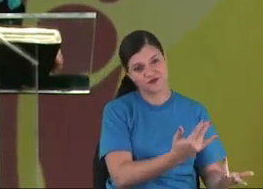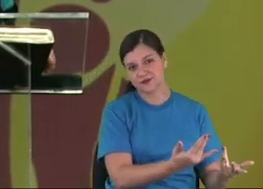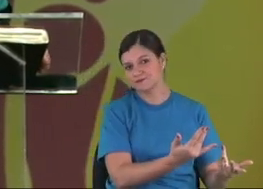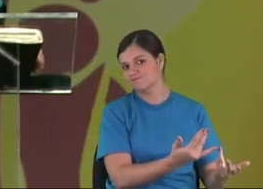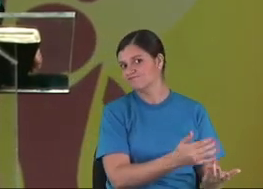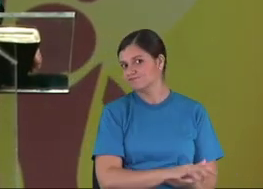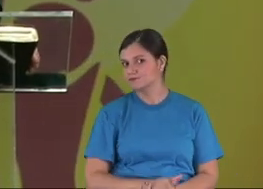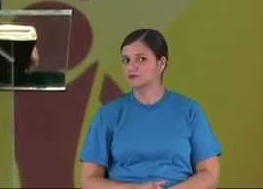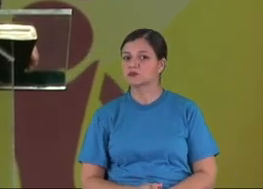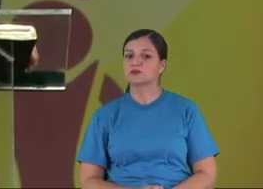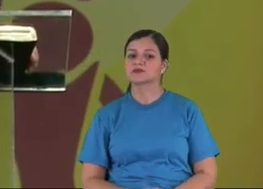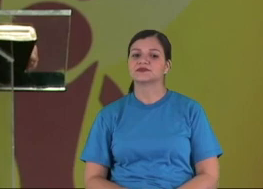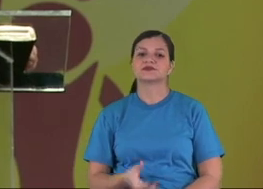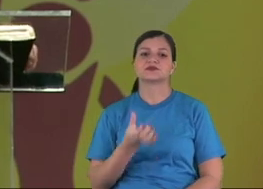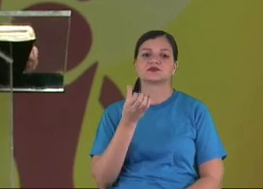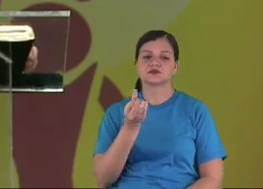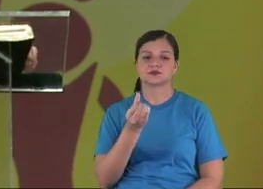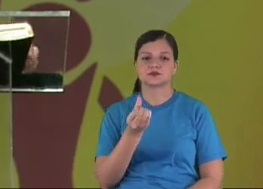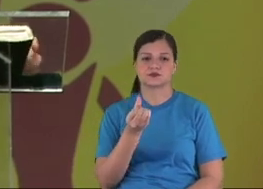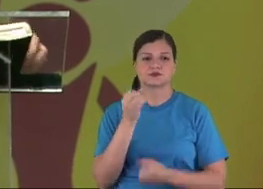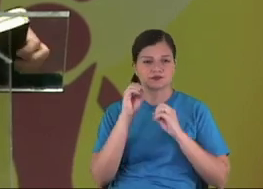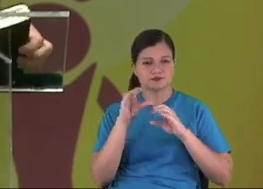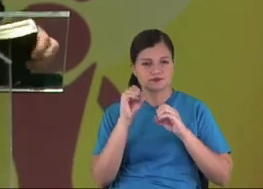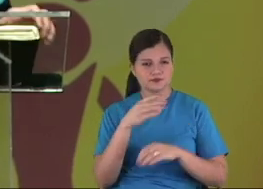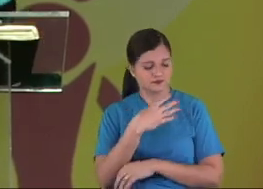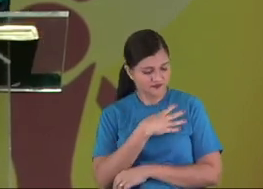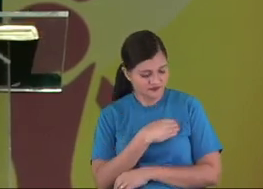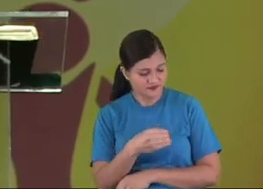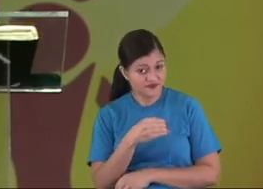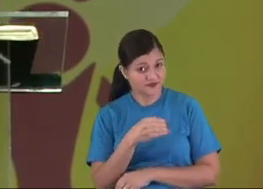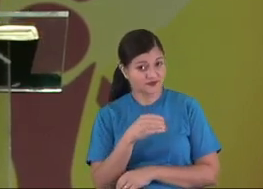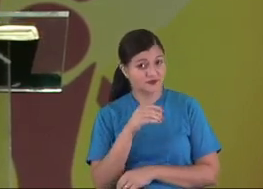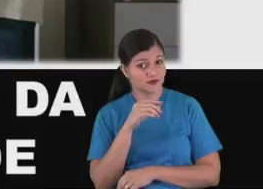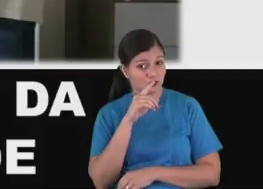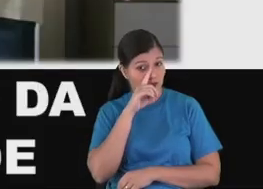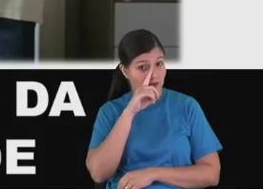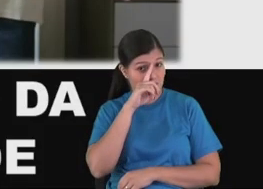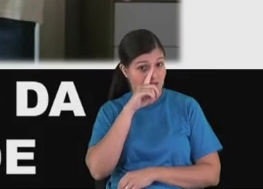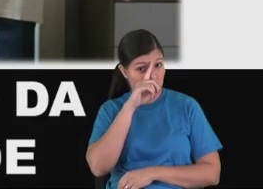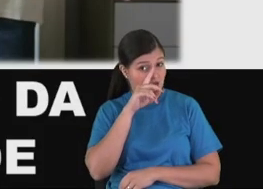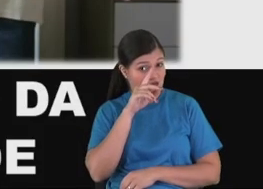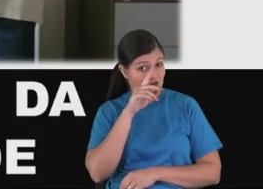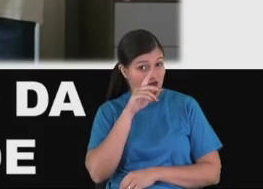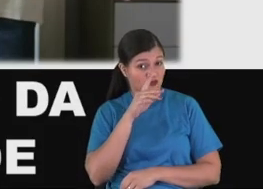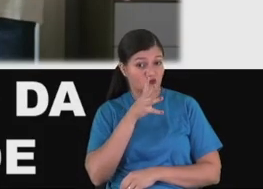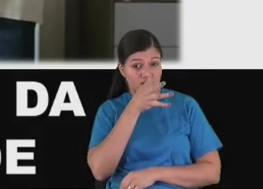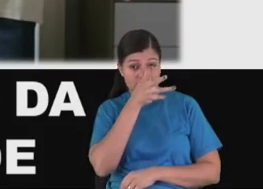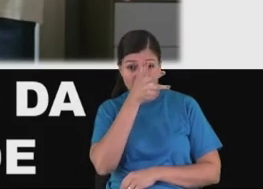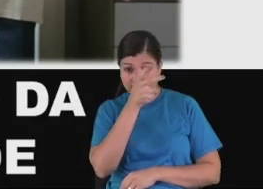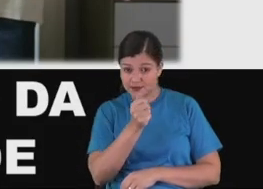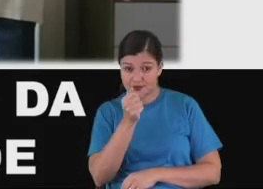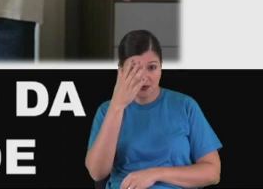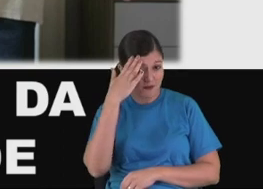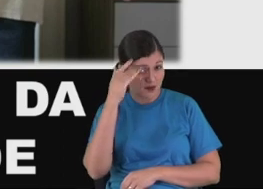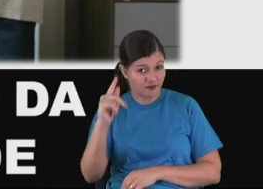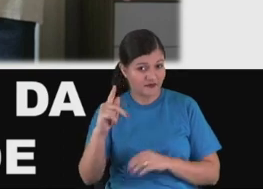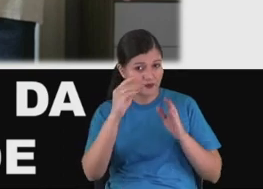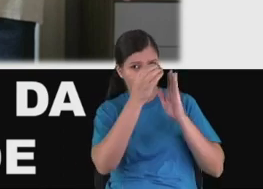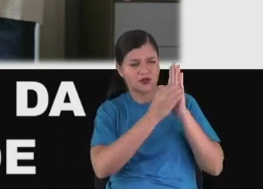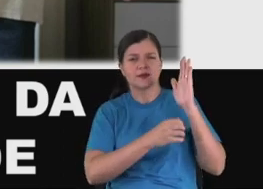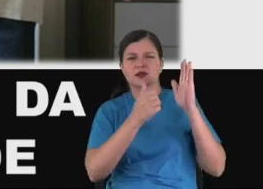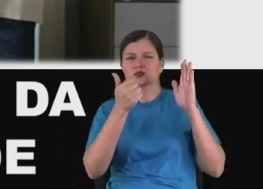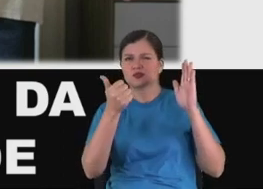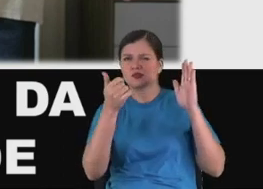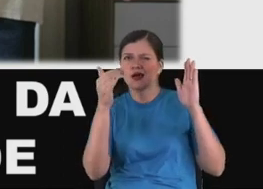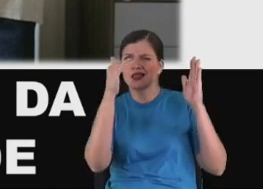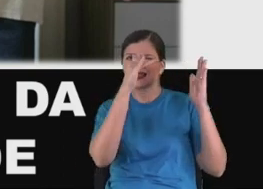Número 6. Ensine para o seu filho o perigo da imoralidade. Provérbios do capítulo 1 até o capítulo 8 é mais ou menos